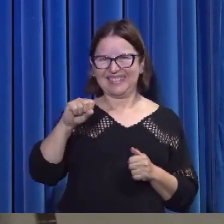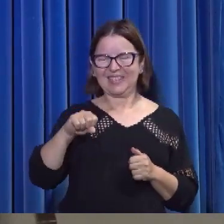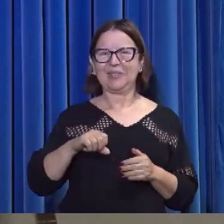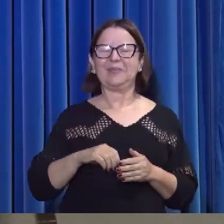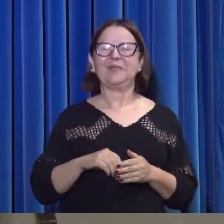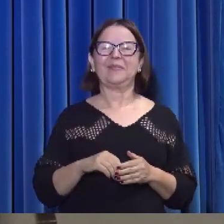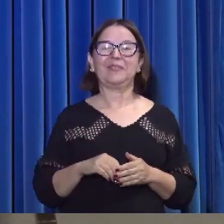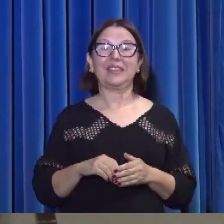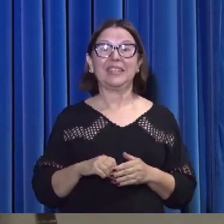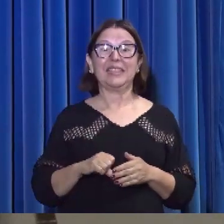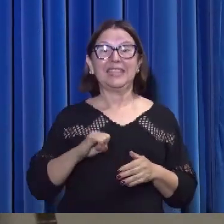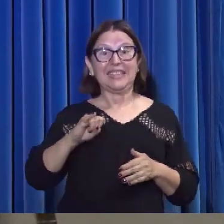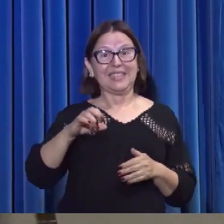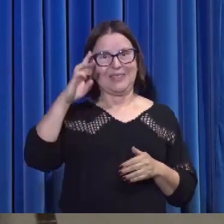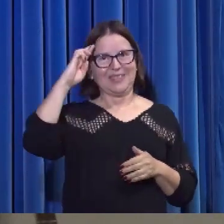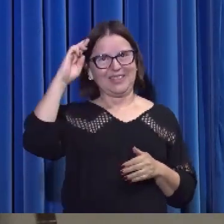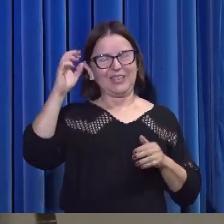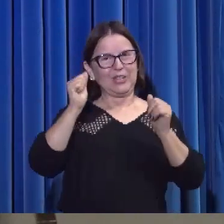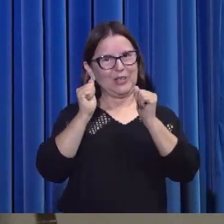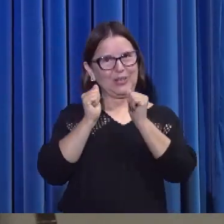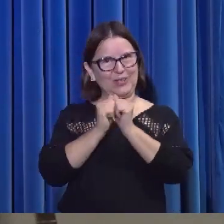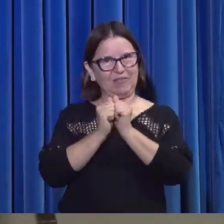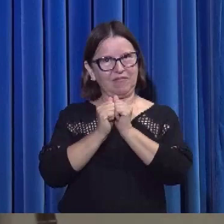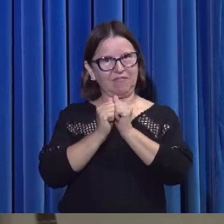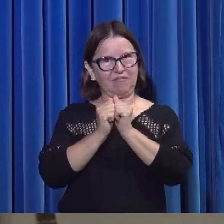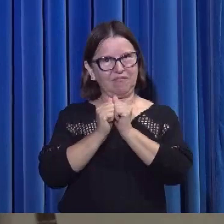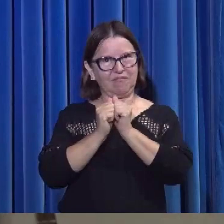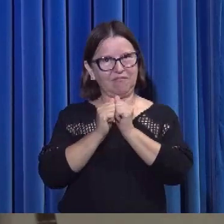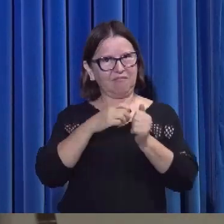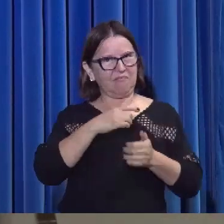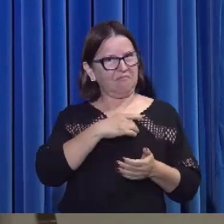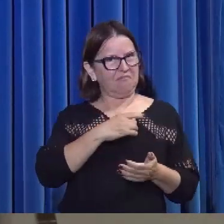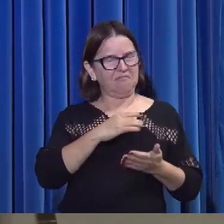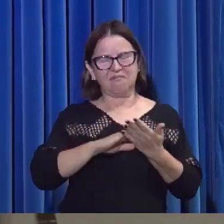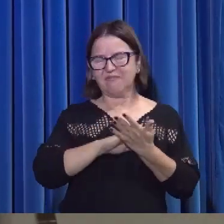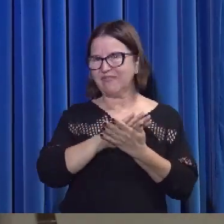Então, se o Senhor está comigo, Ele está dizendo, não terei medo algum.